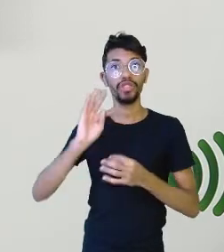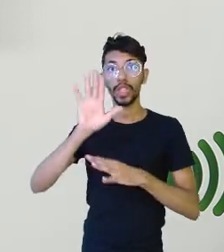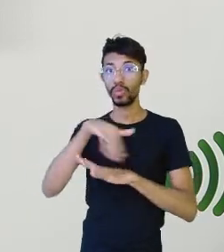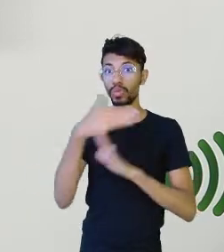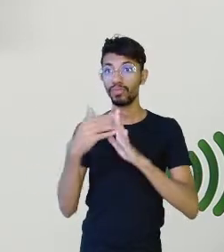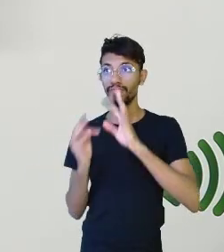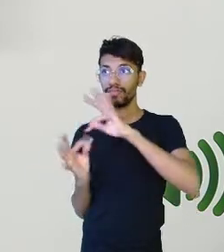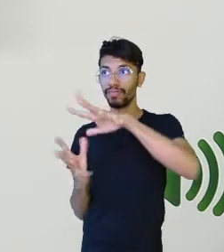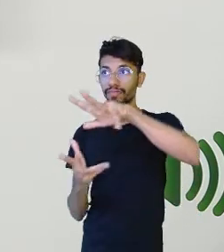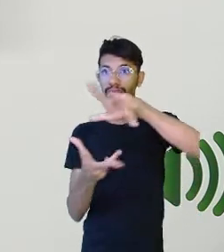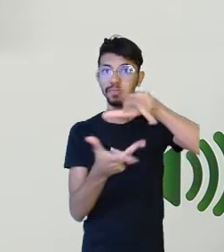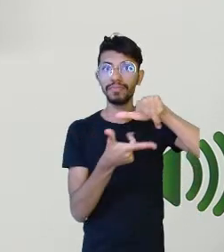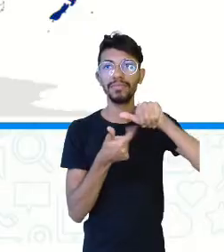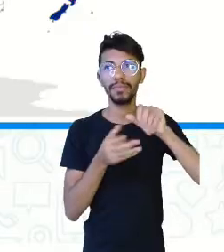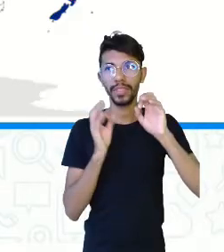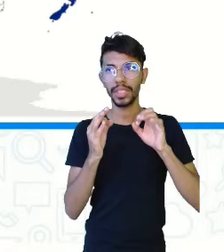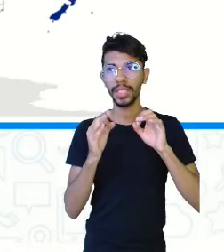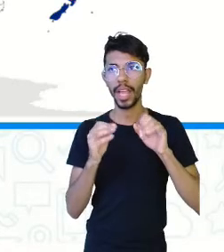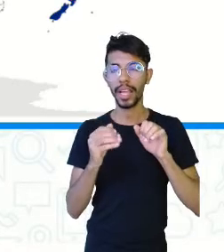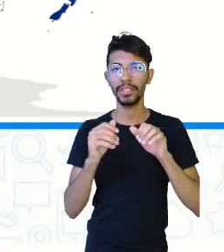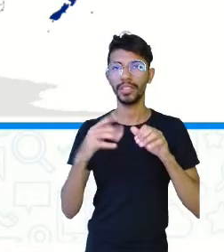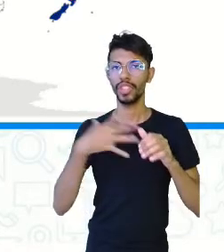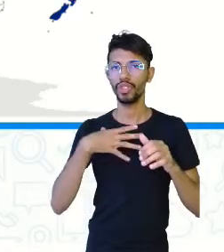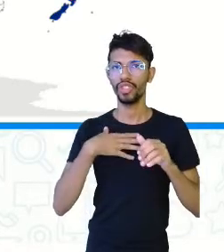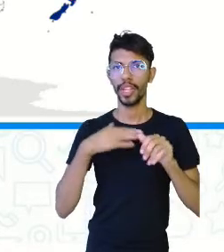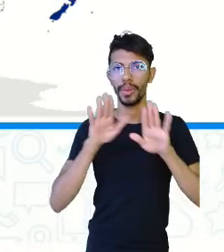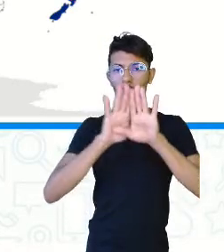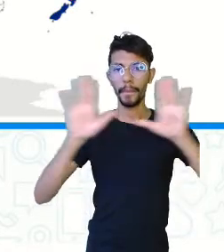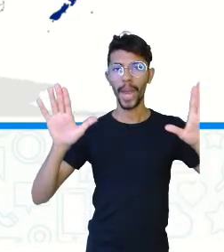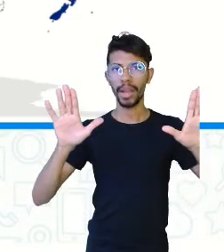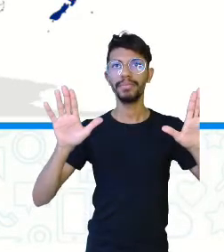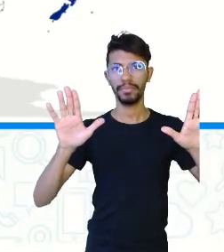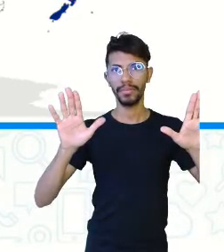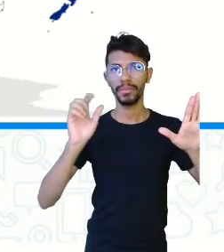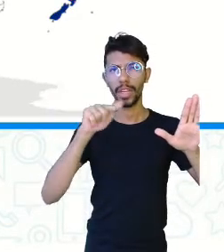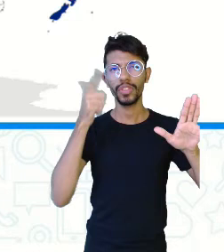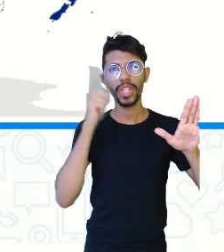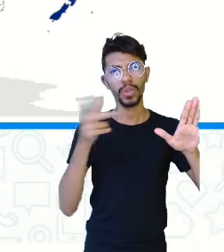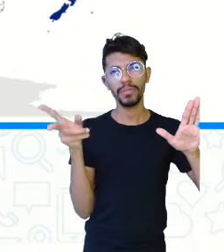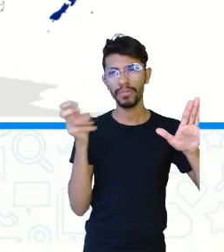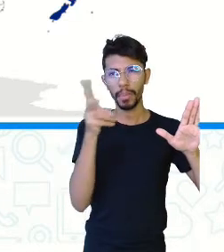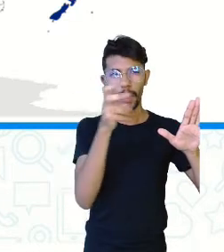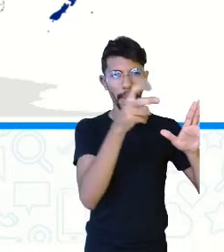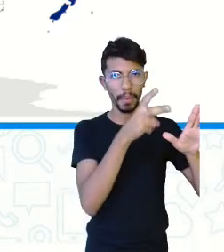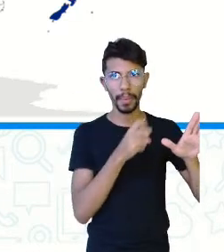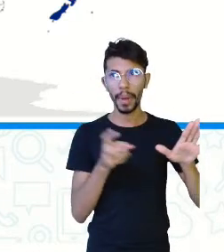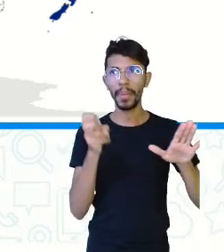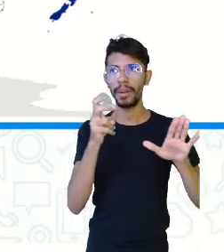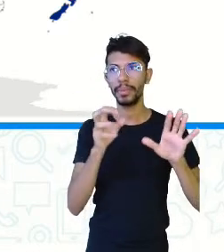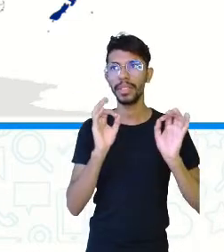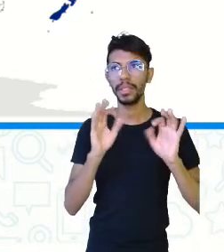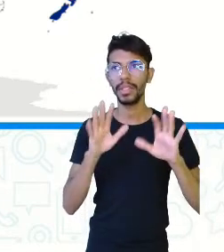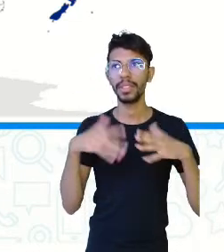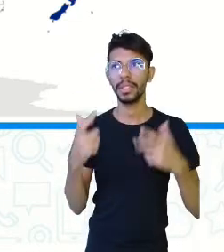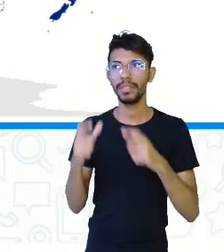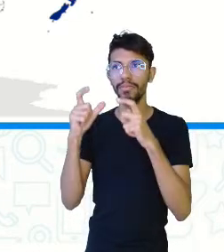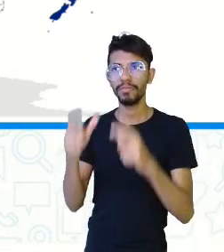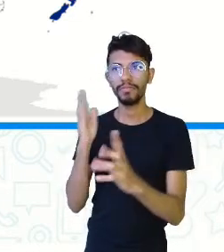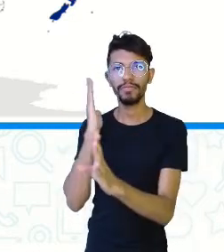Claro que ele está de forma assim, né? Planificada, está plano, para que você possa perceber. Localiza aí o